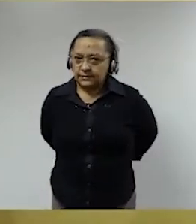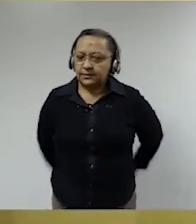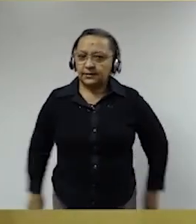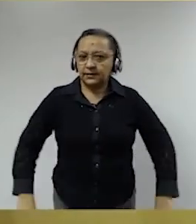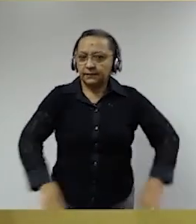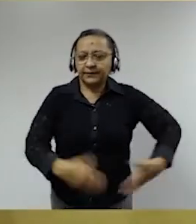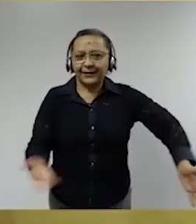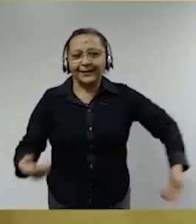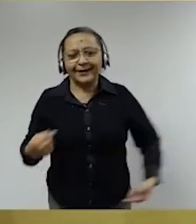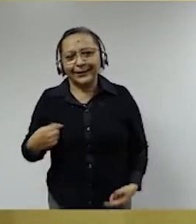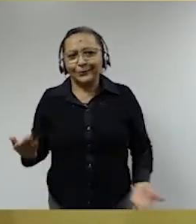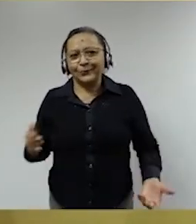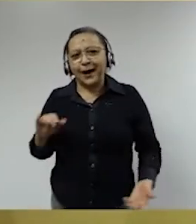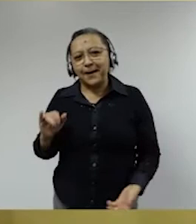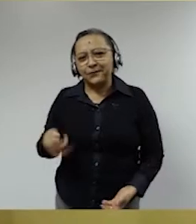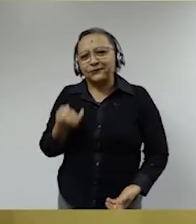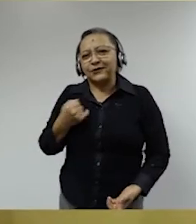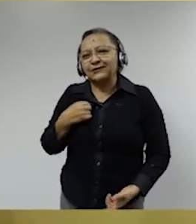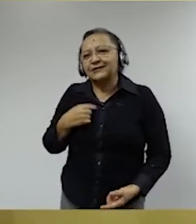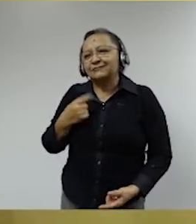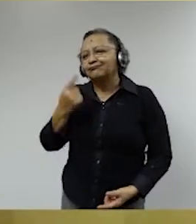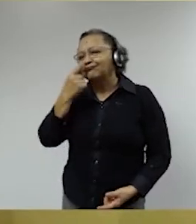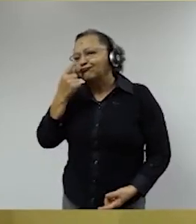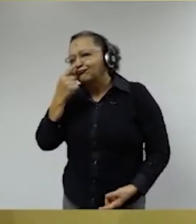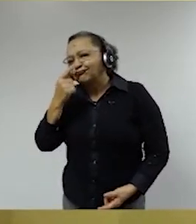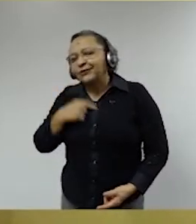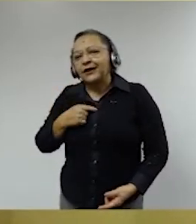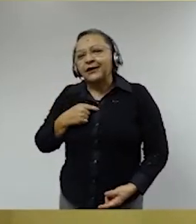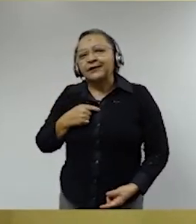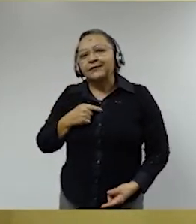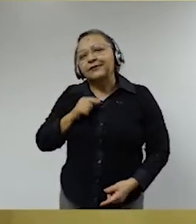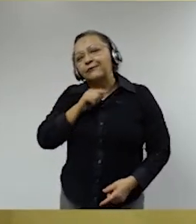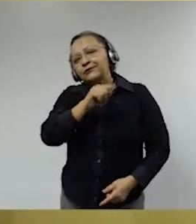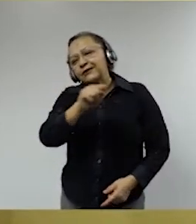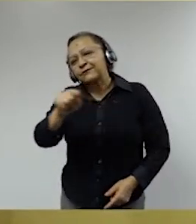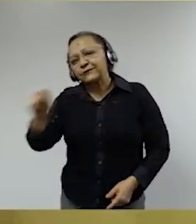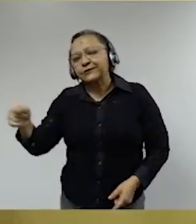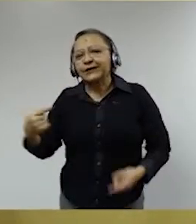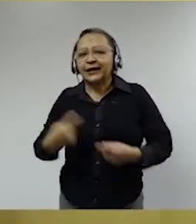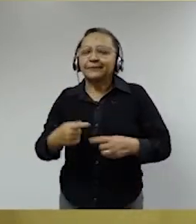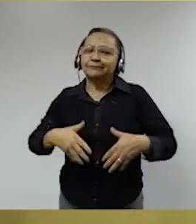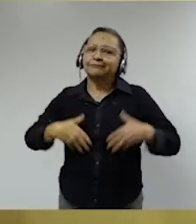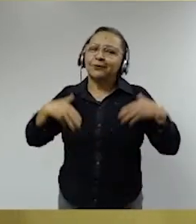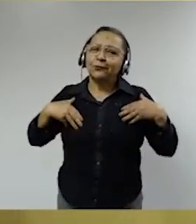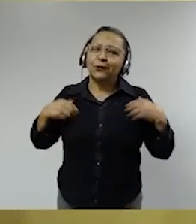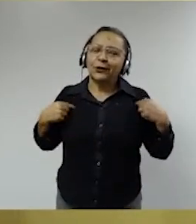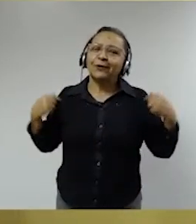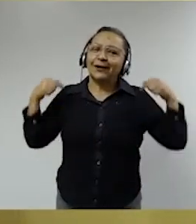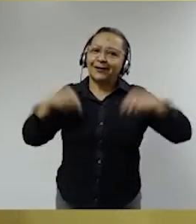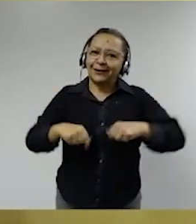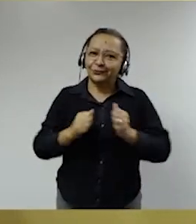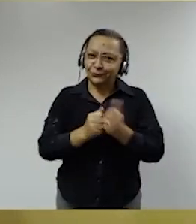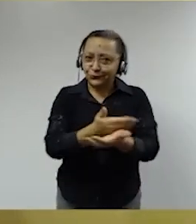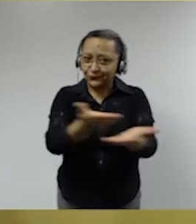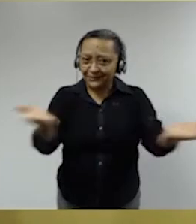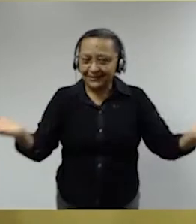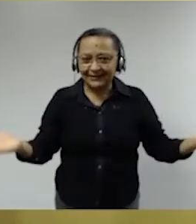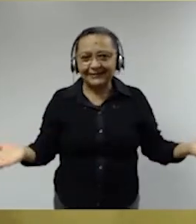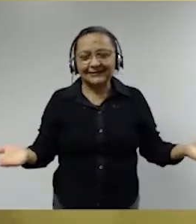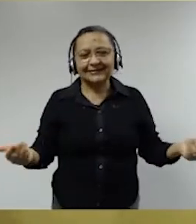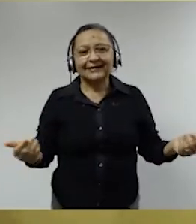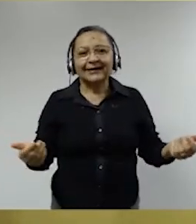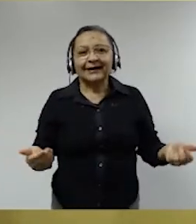de vocês, é realmente motivo de orgulho para todos nós. Então, eu fico muito honrada de estar aqui com vocês.